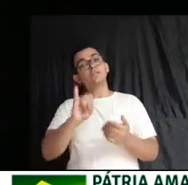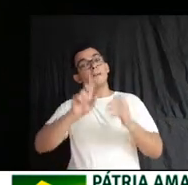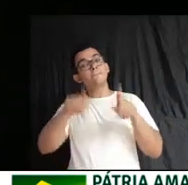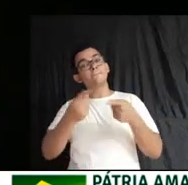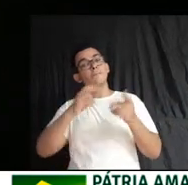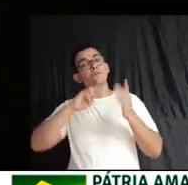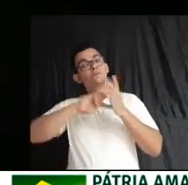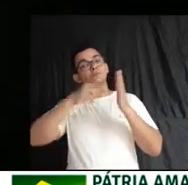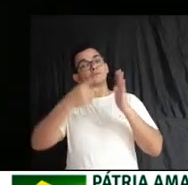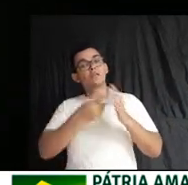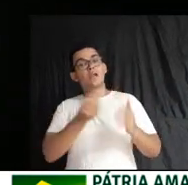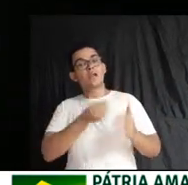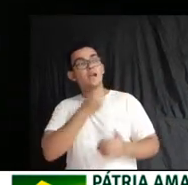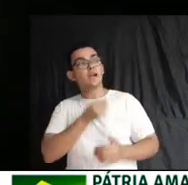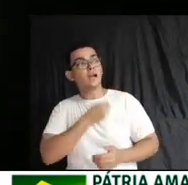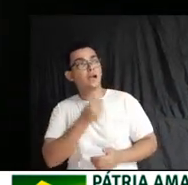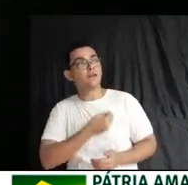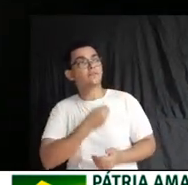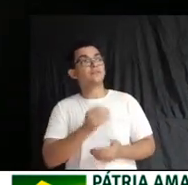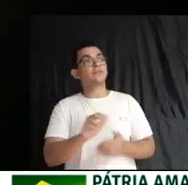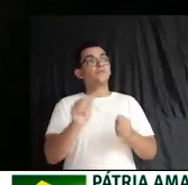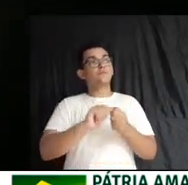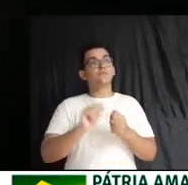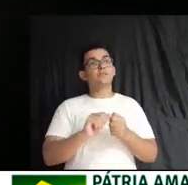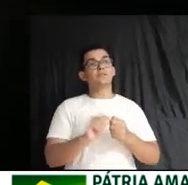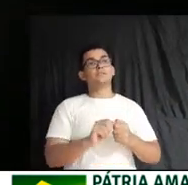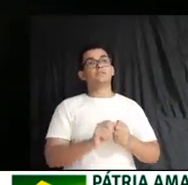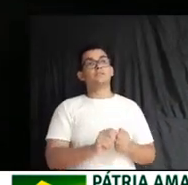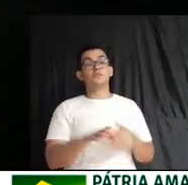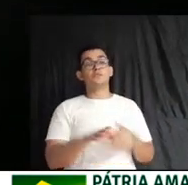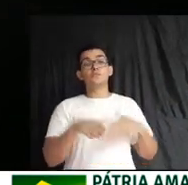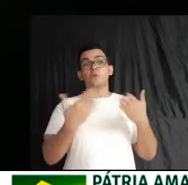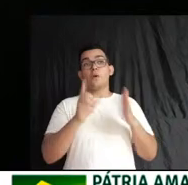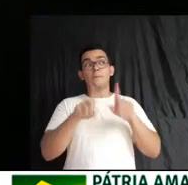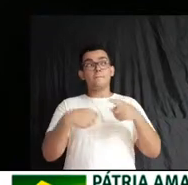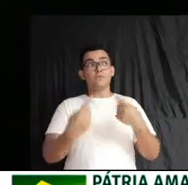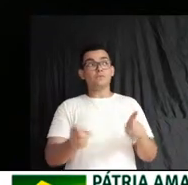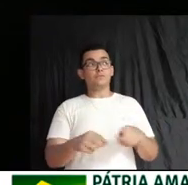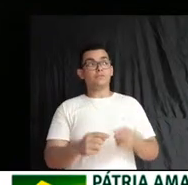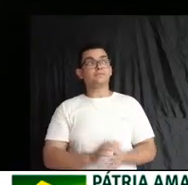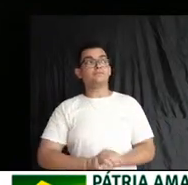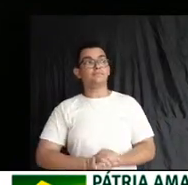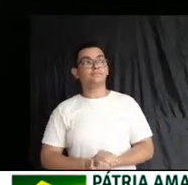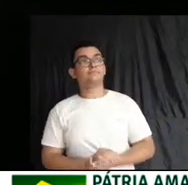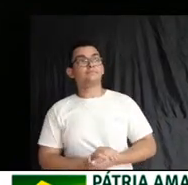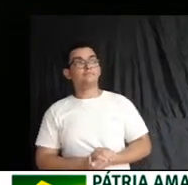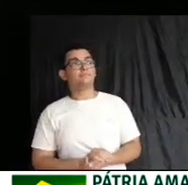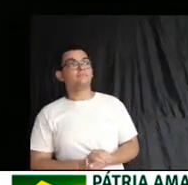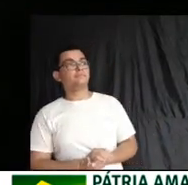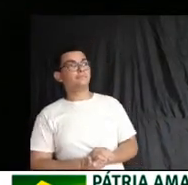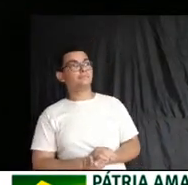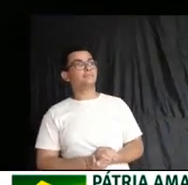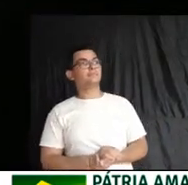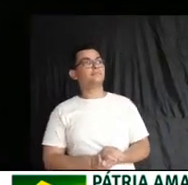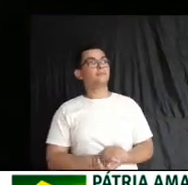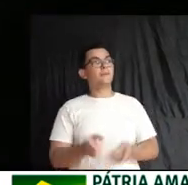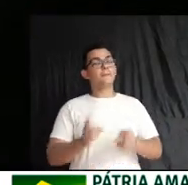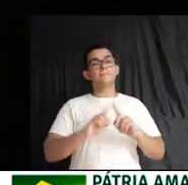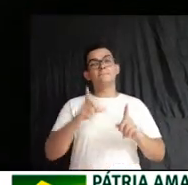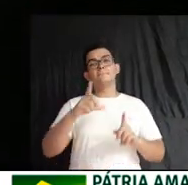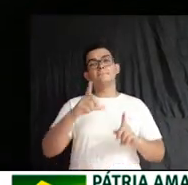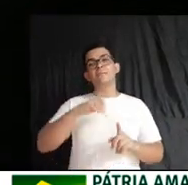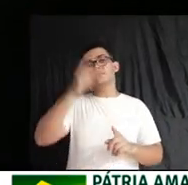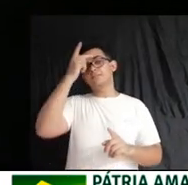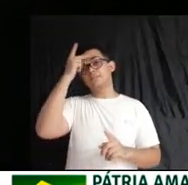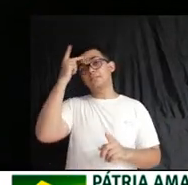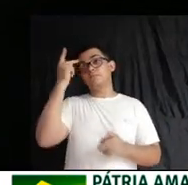Adriana, vamos tocar aquela. Seja ela aquela, qual for. Seja ela qual for. Né? Aí tem gente que torce o